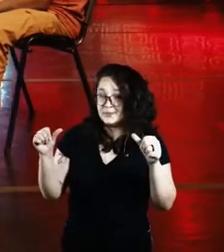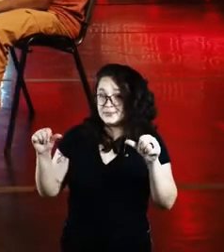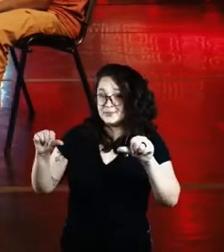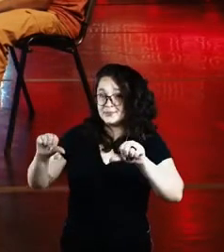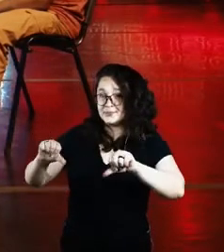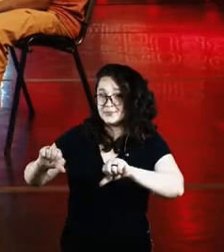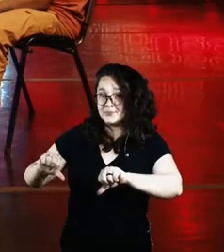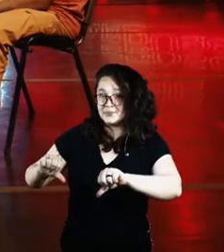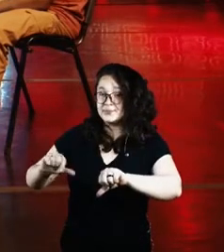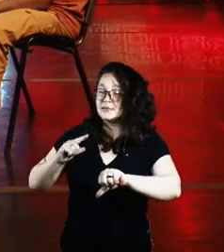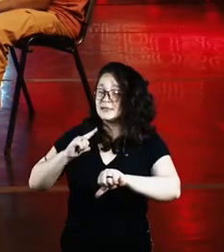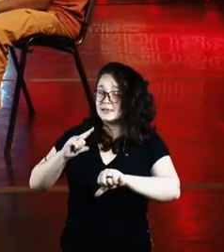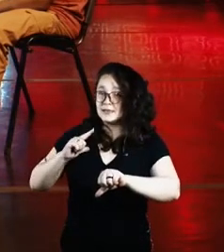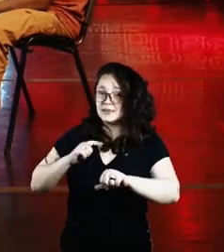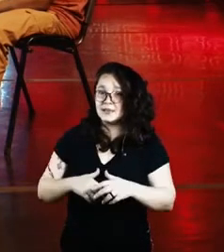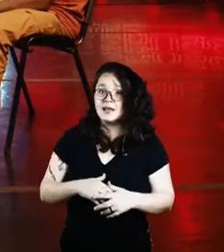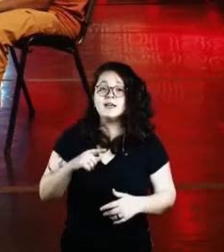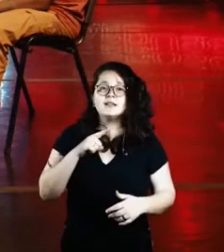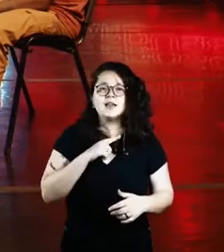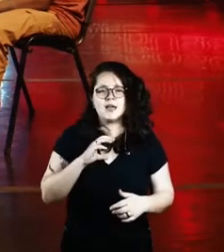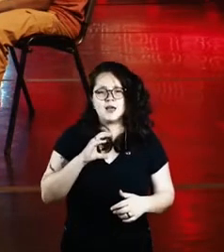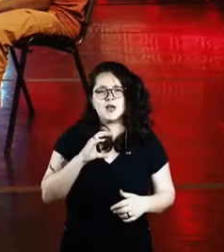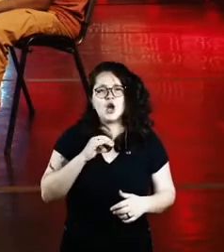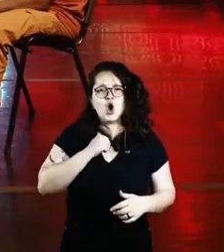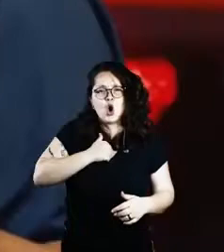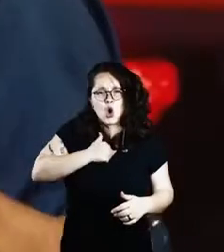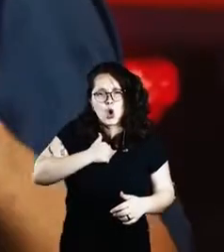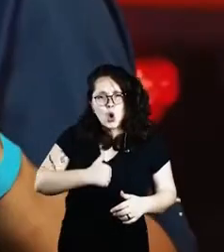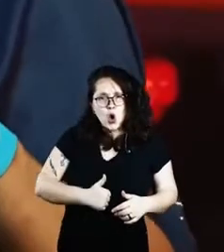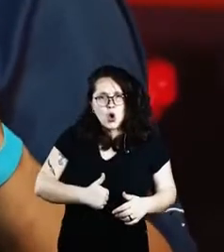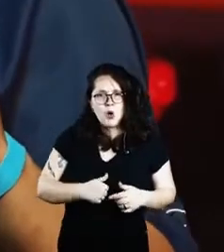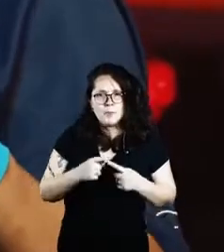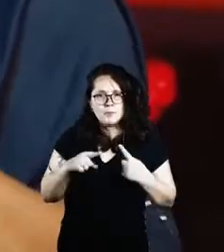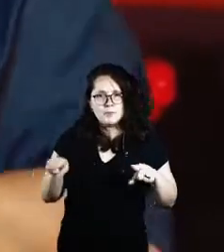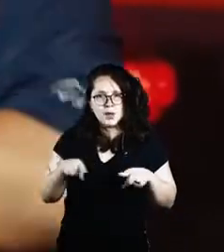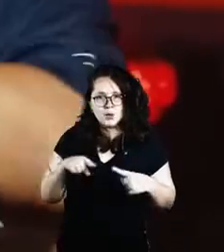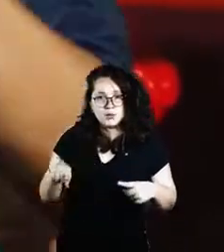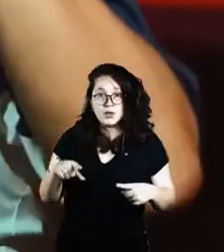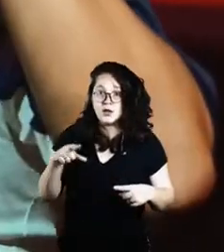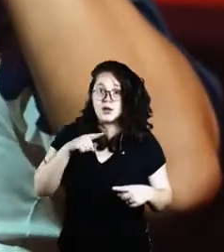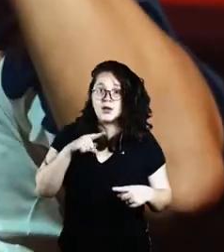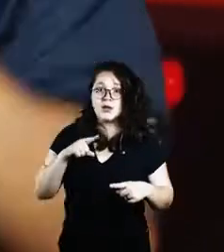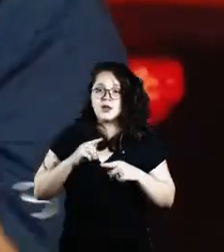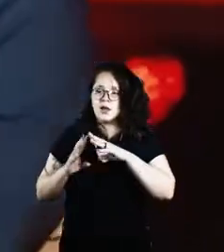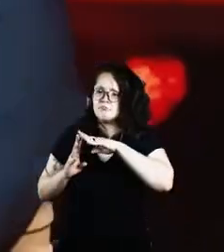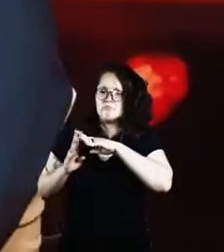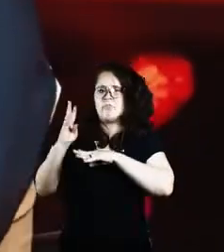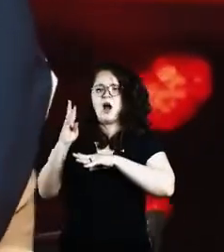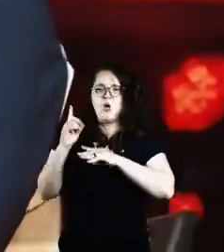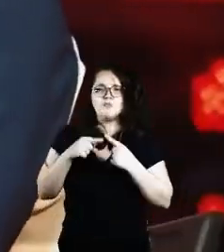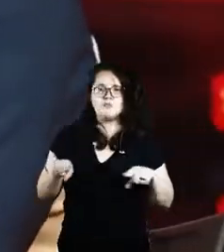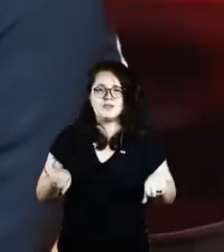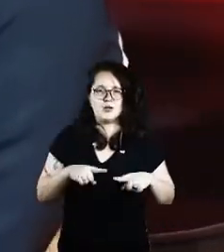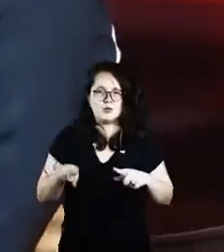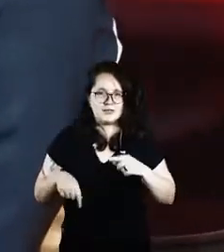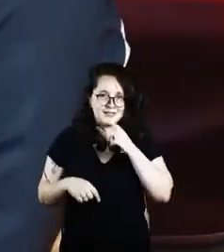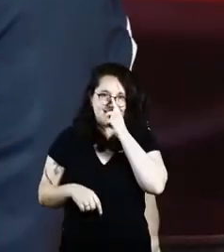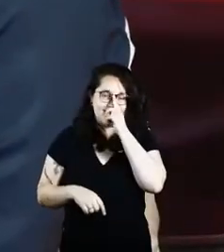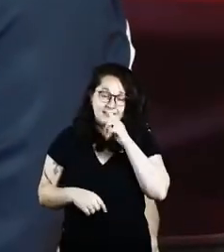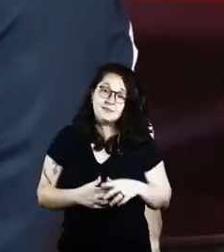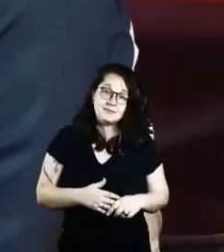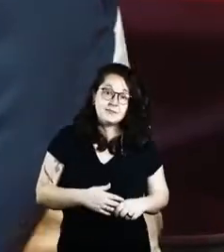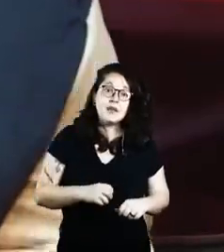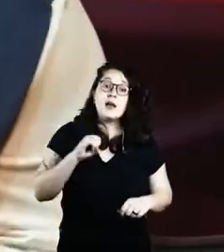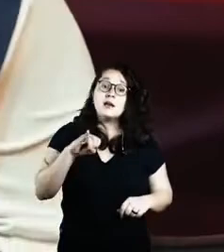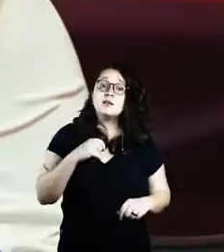Tem muito Coco Music e tem muito The Best Music. É só você pegar lá, quem